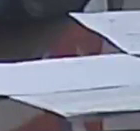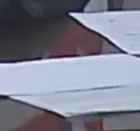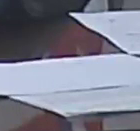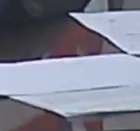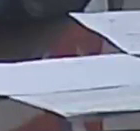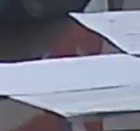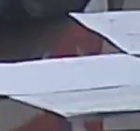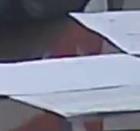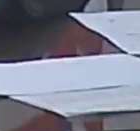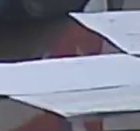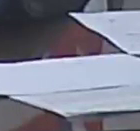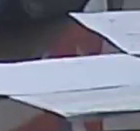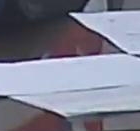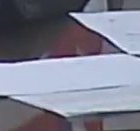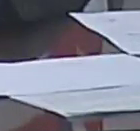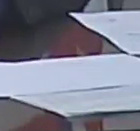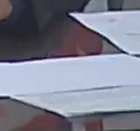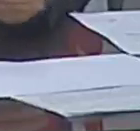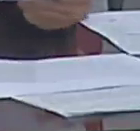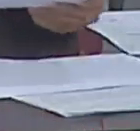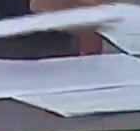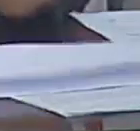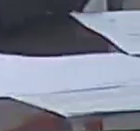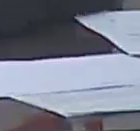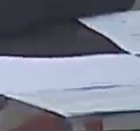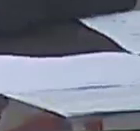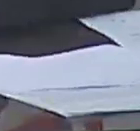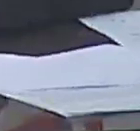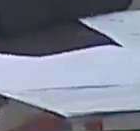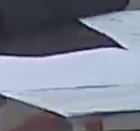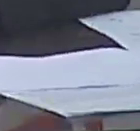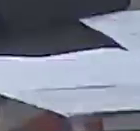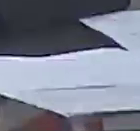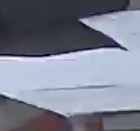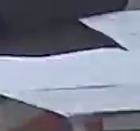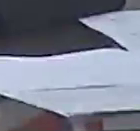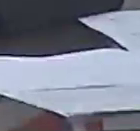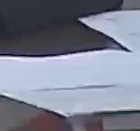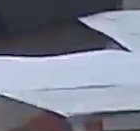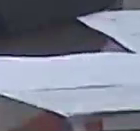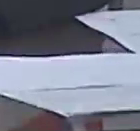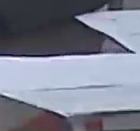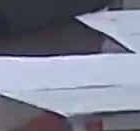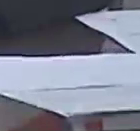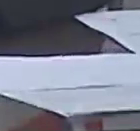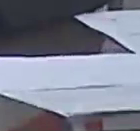fossas sépticas irregulares nos bairros São Cosme e São Damião.